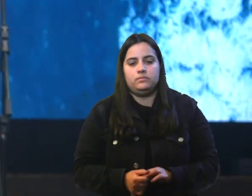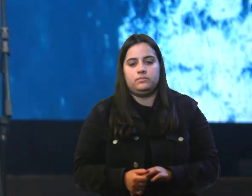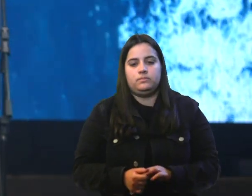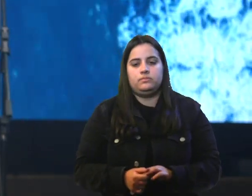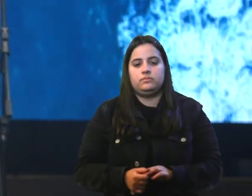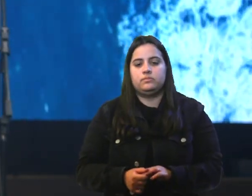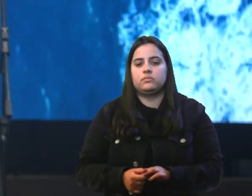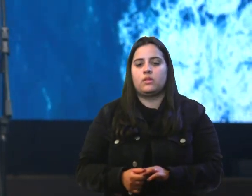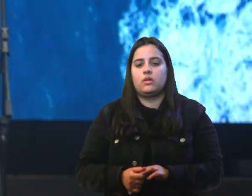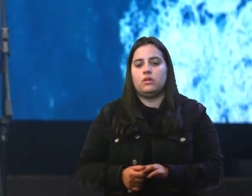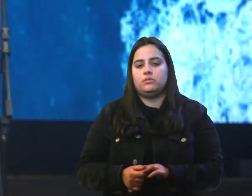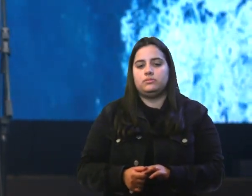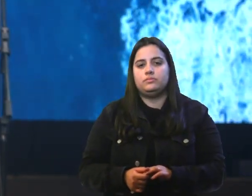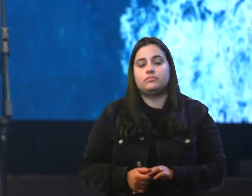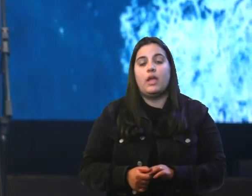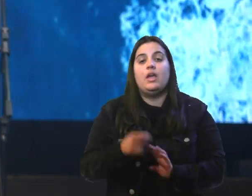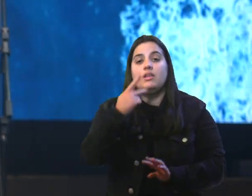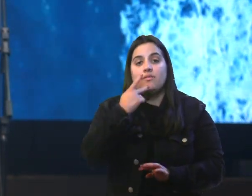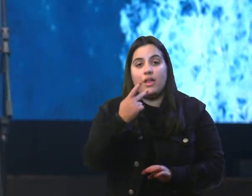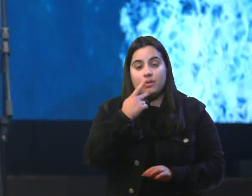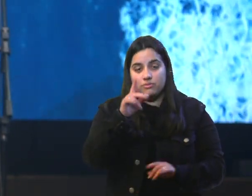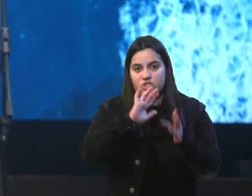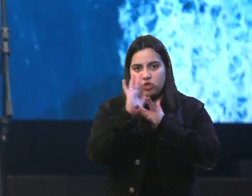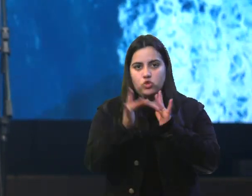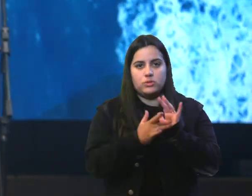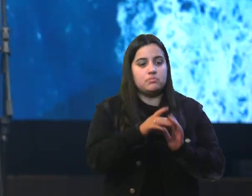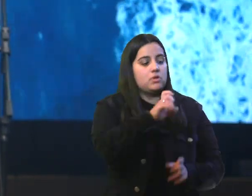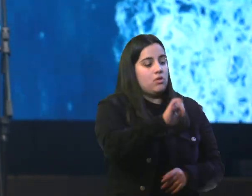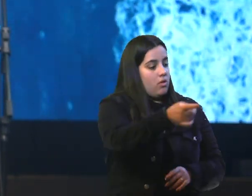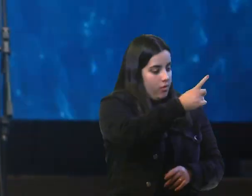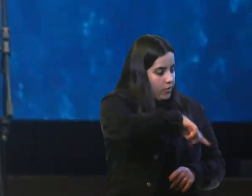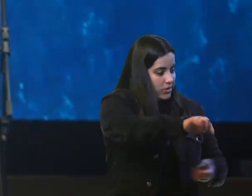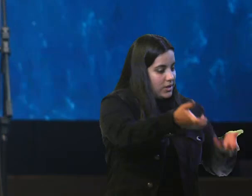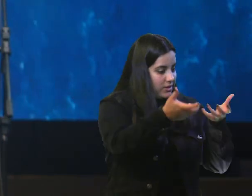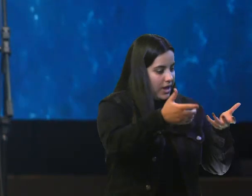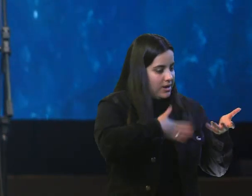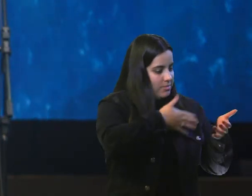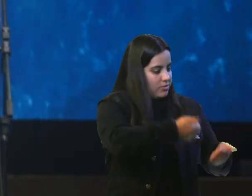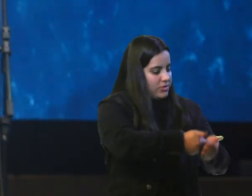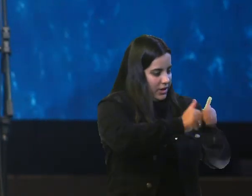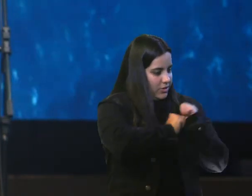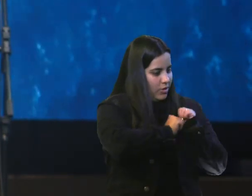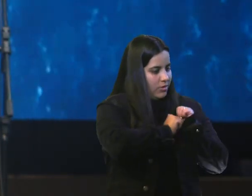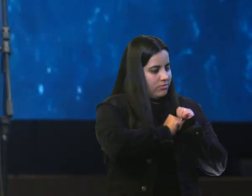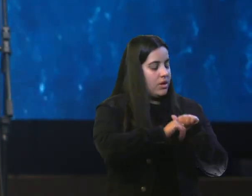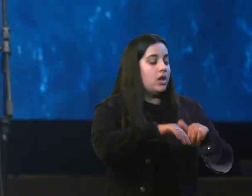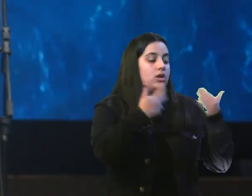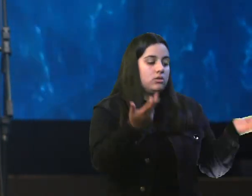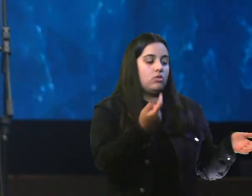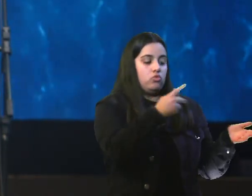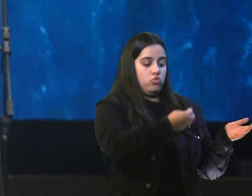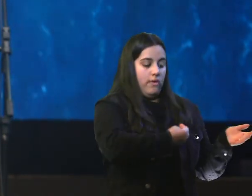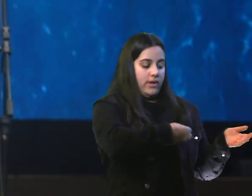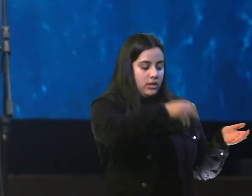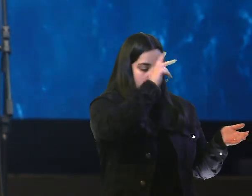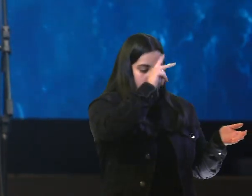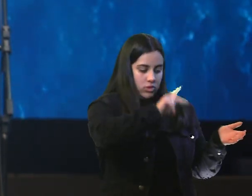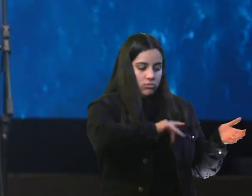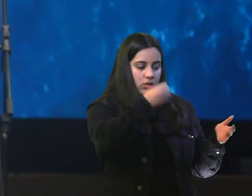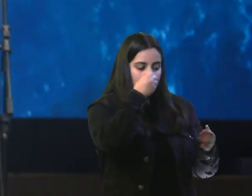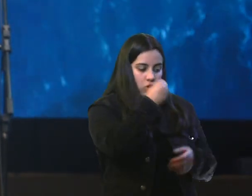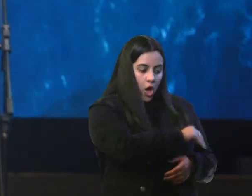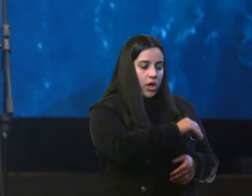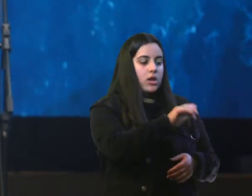Ele fala: se você quer ser meu seguidor, então, negue-se a si mesmo, tome a